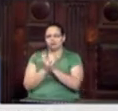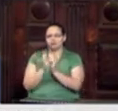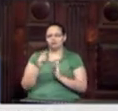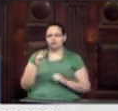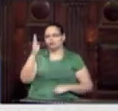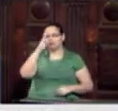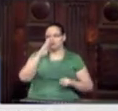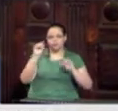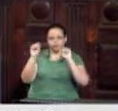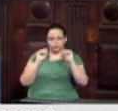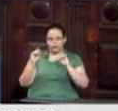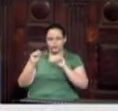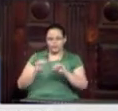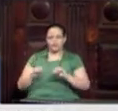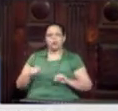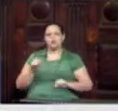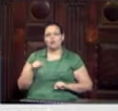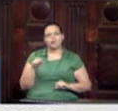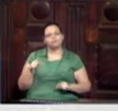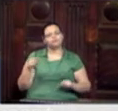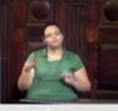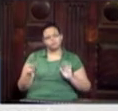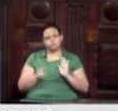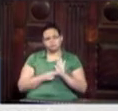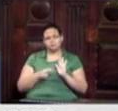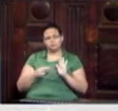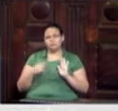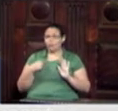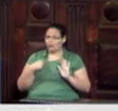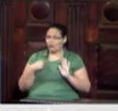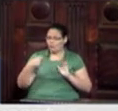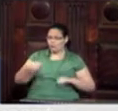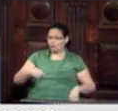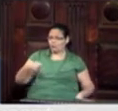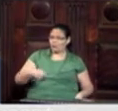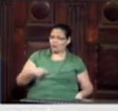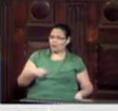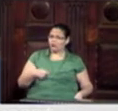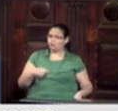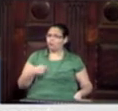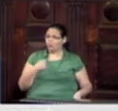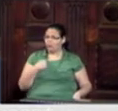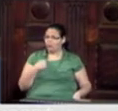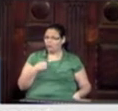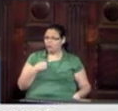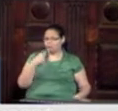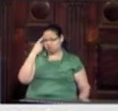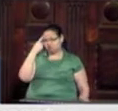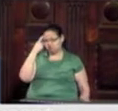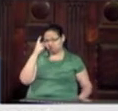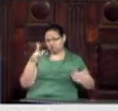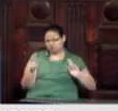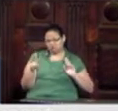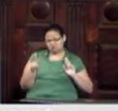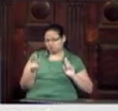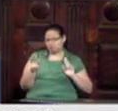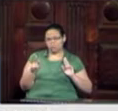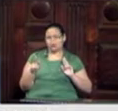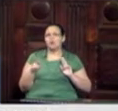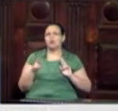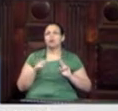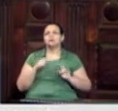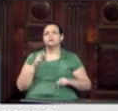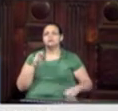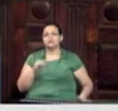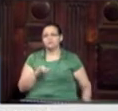nacional assume uma posição que eu sou obrigado a ter a mesma. A não ser